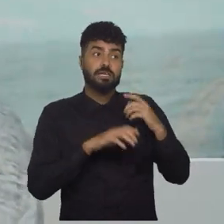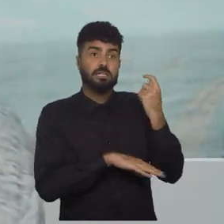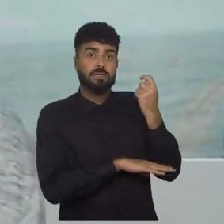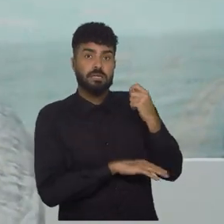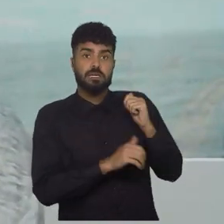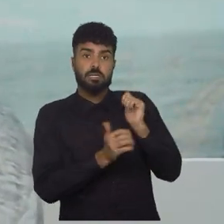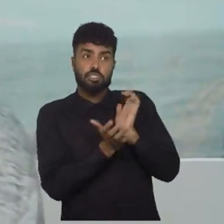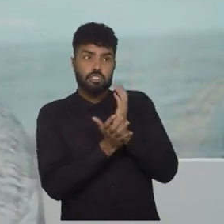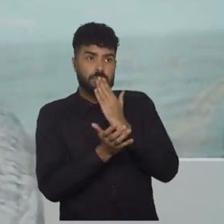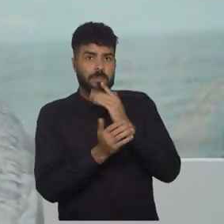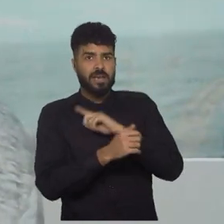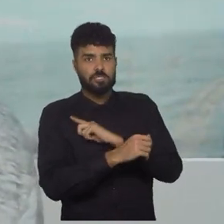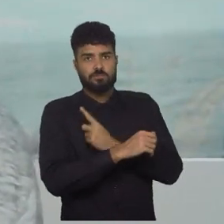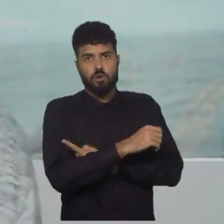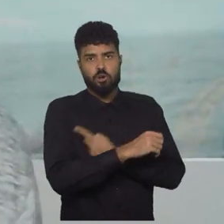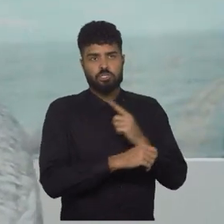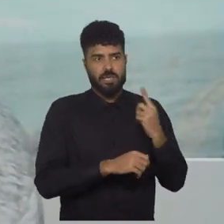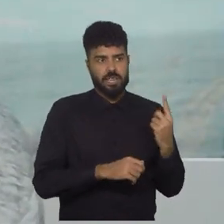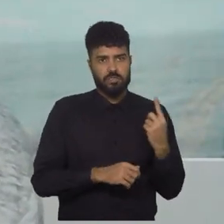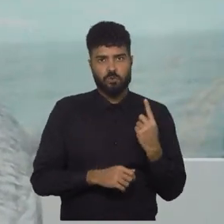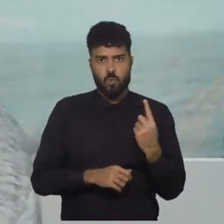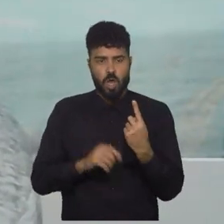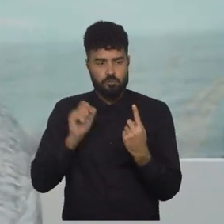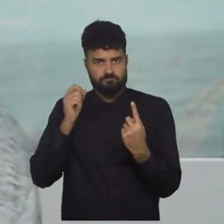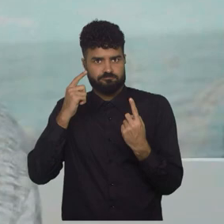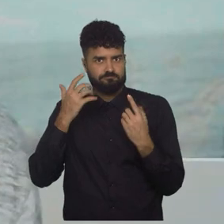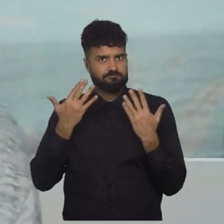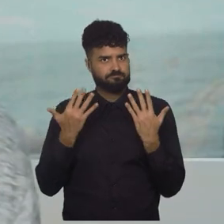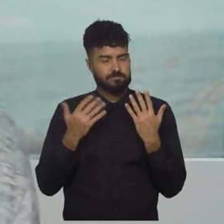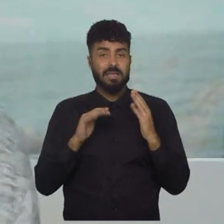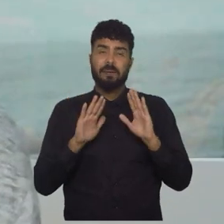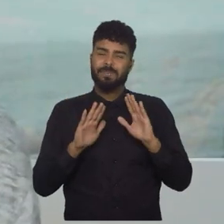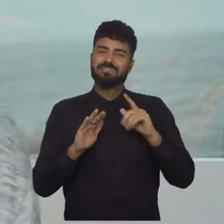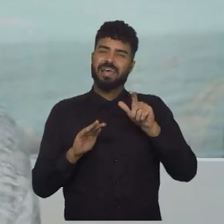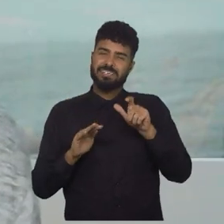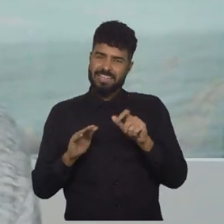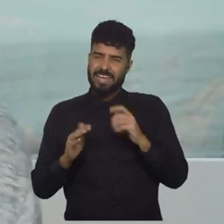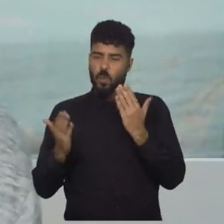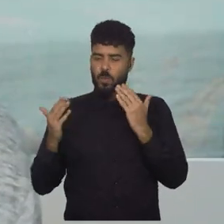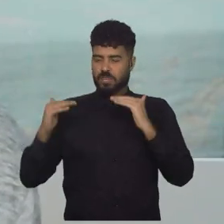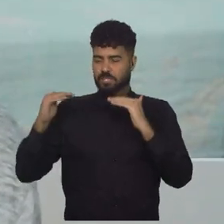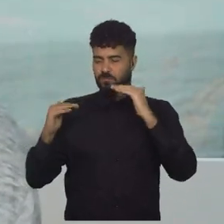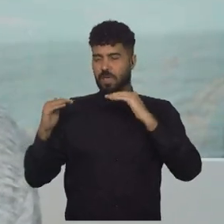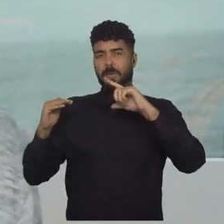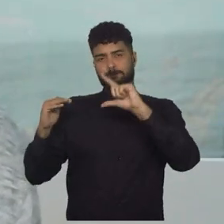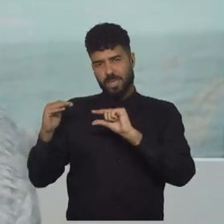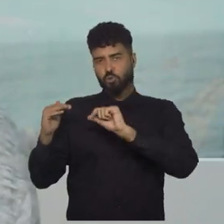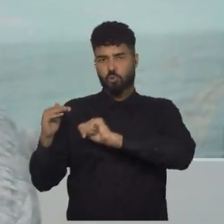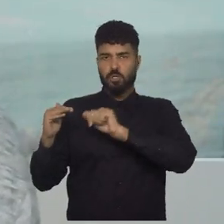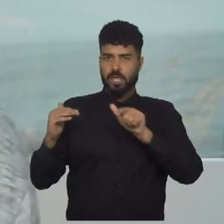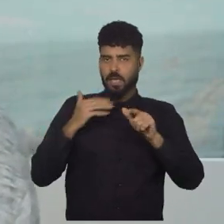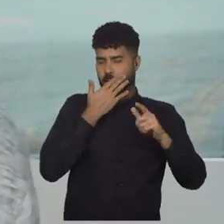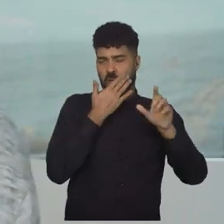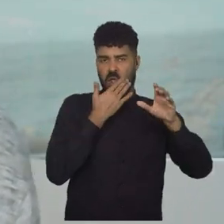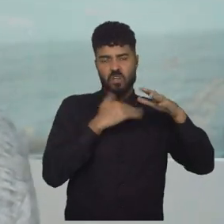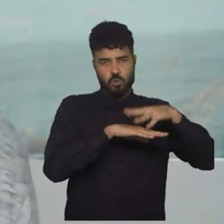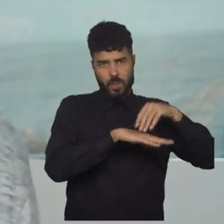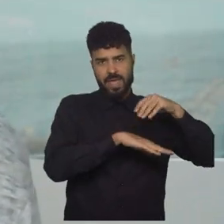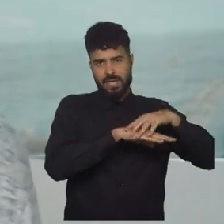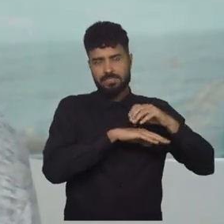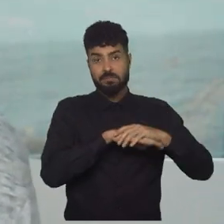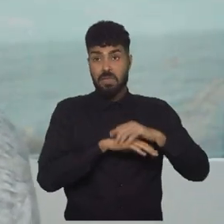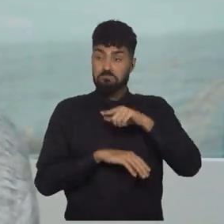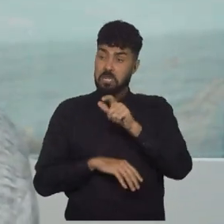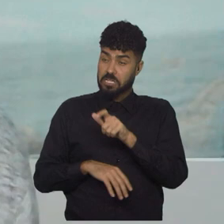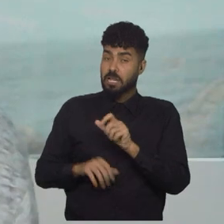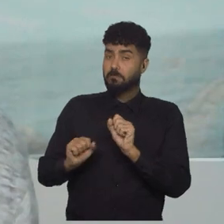individualmente um pouco mais forte. Mas, ainda assim... coloca a Itália num patamar abaixo da Suécia, que pode brigar pela segunda e é